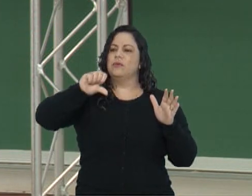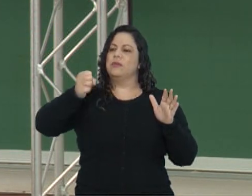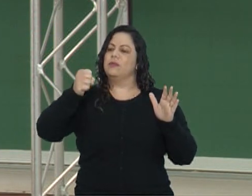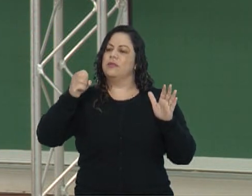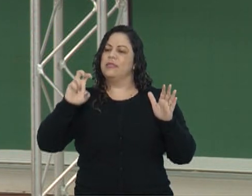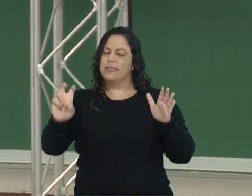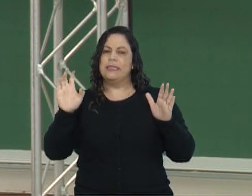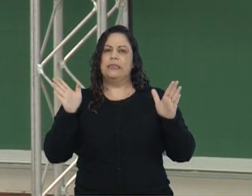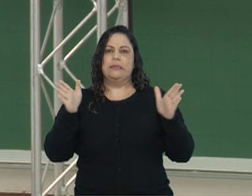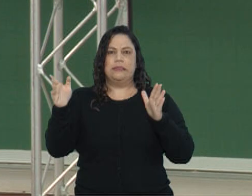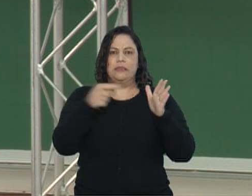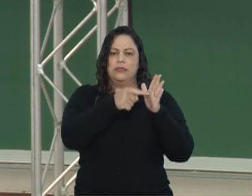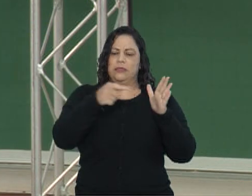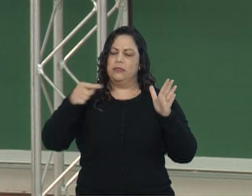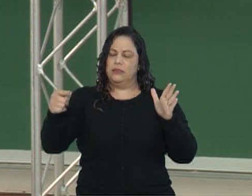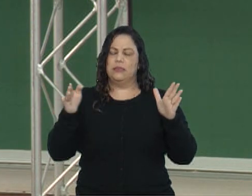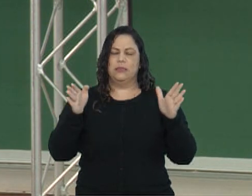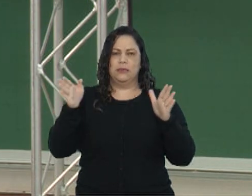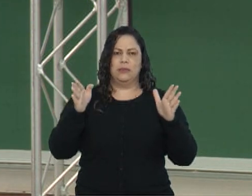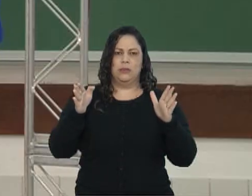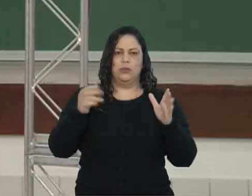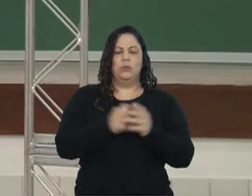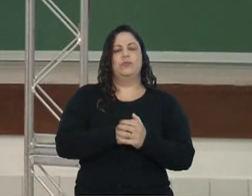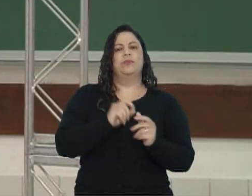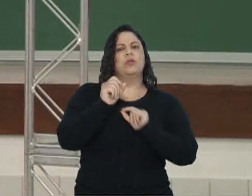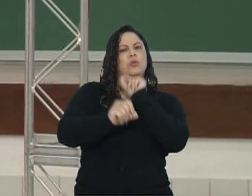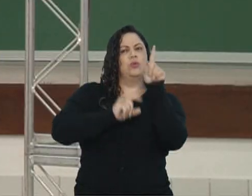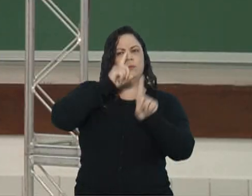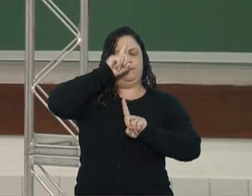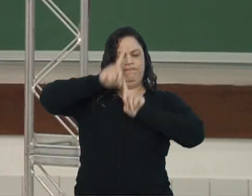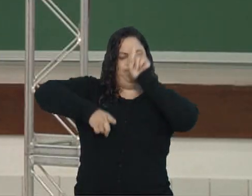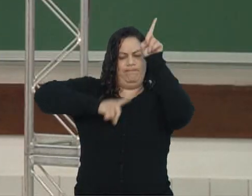ditadura, pessoal, um macetinho para vocês aqui bem legal. Preste